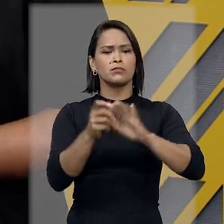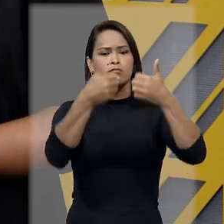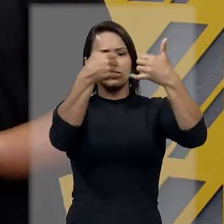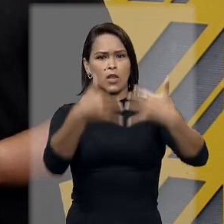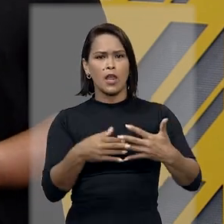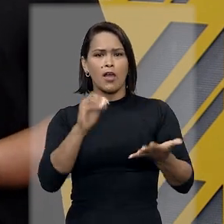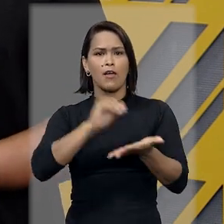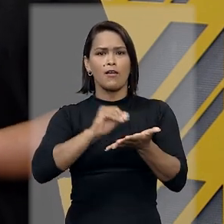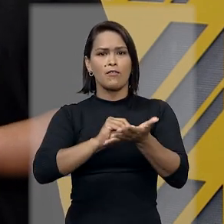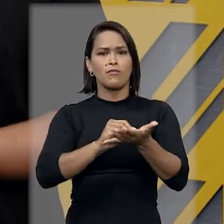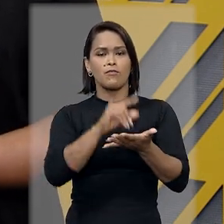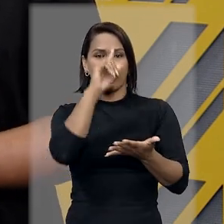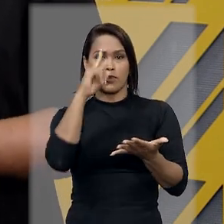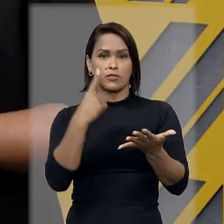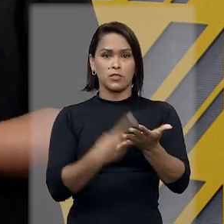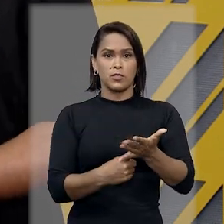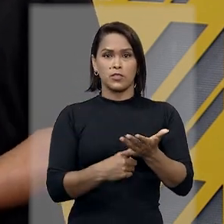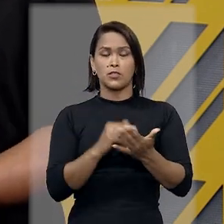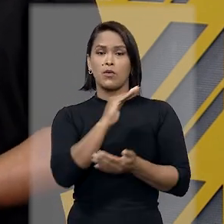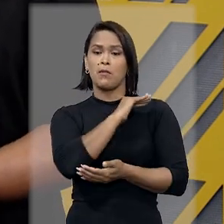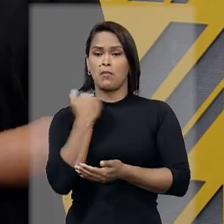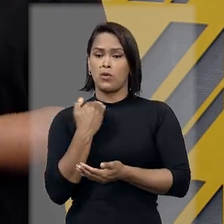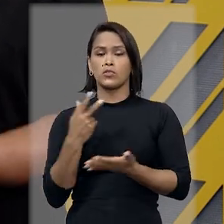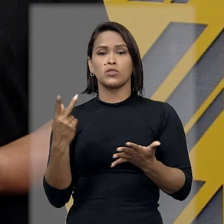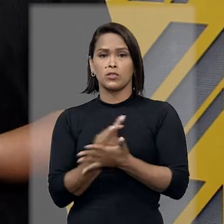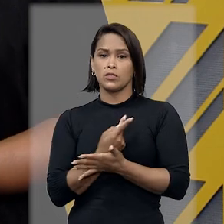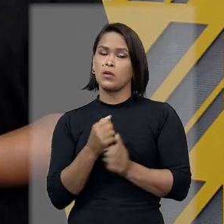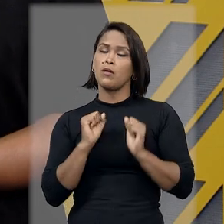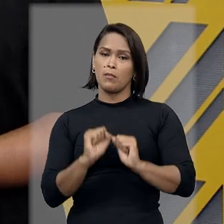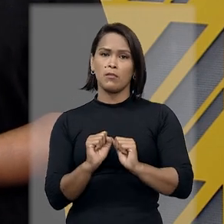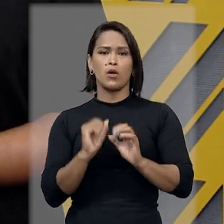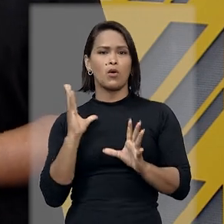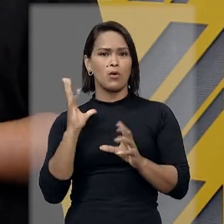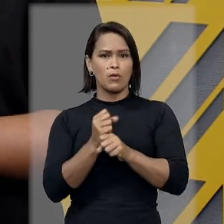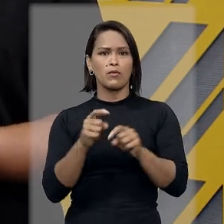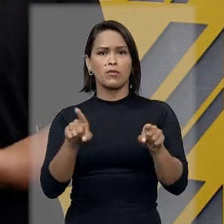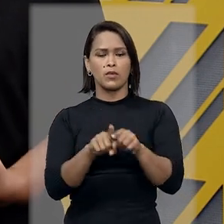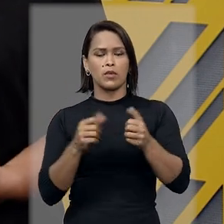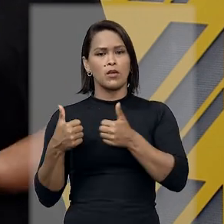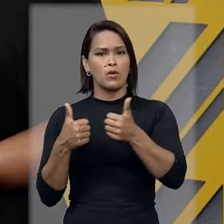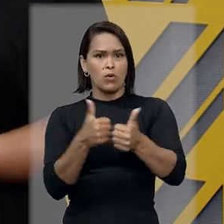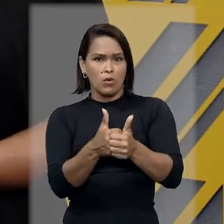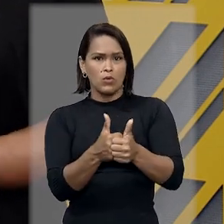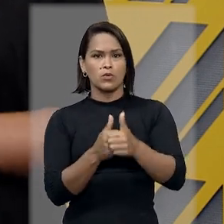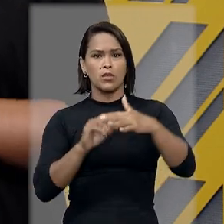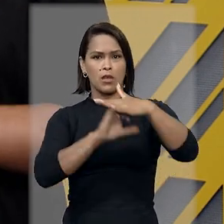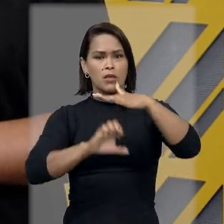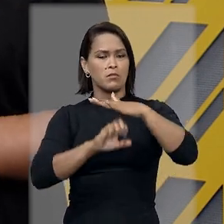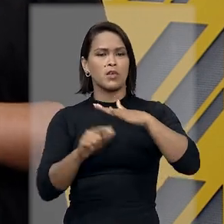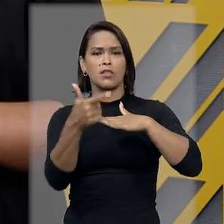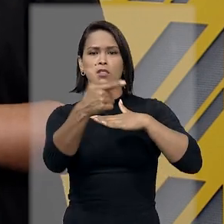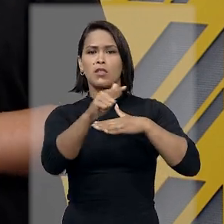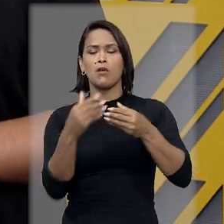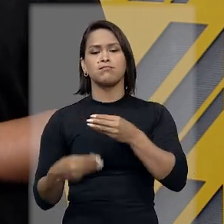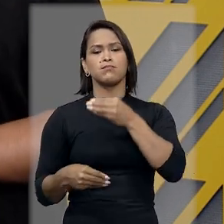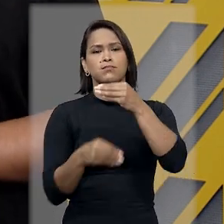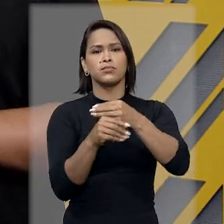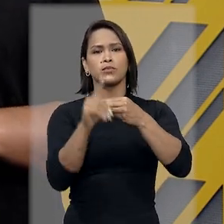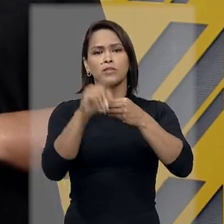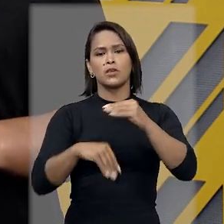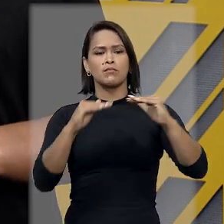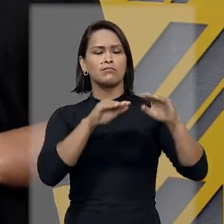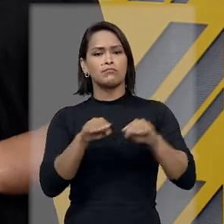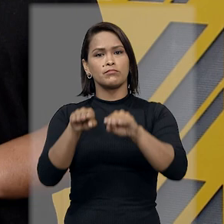dizer que o descumprimento da decisão causou a morte, é razoável concluir que a conduta da operadora não contribuiu para